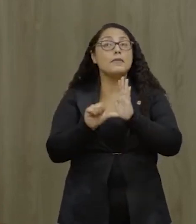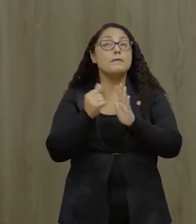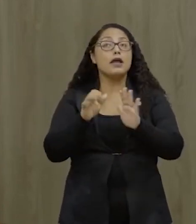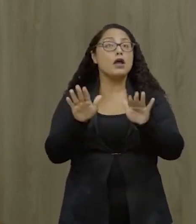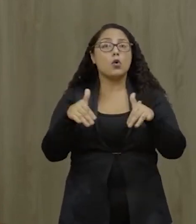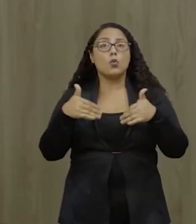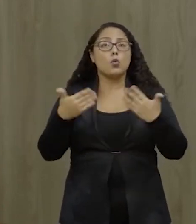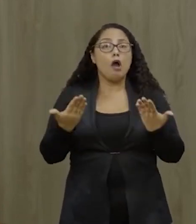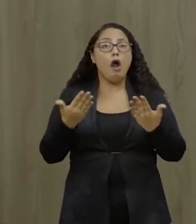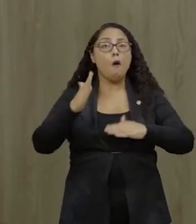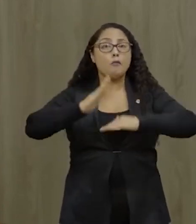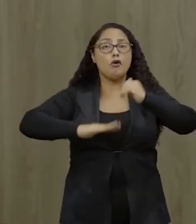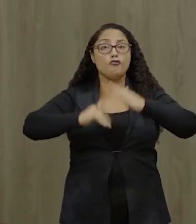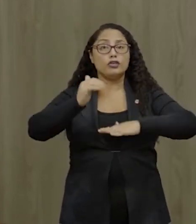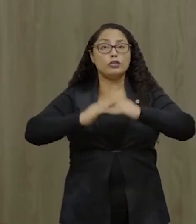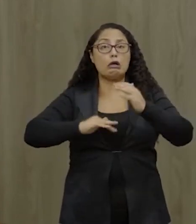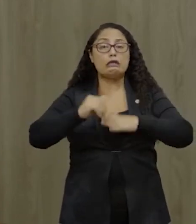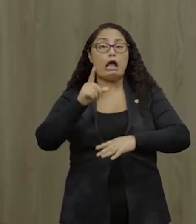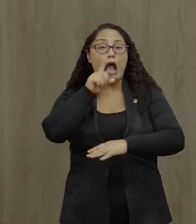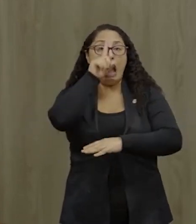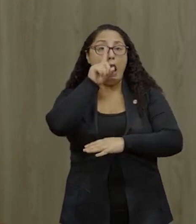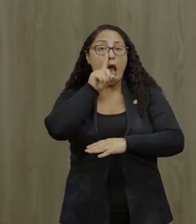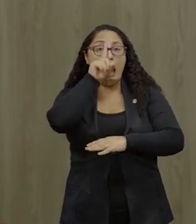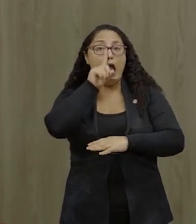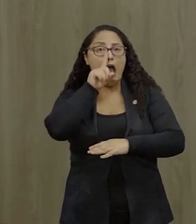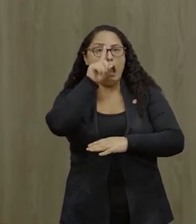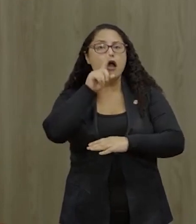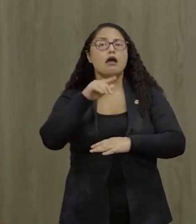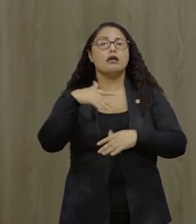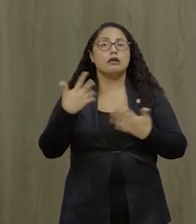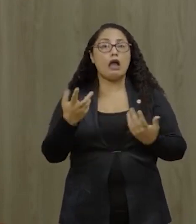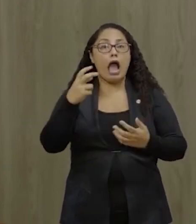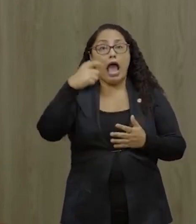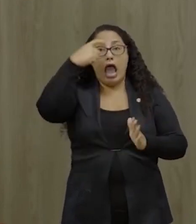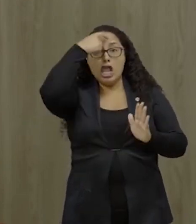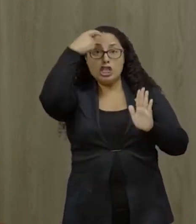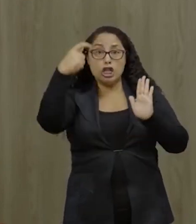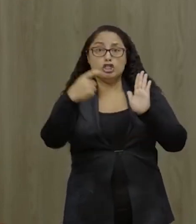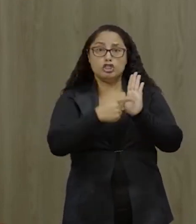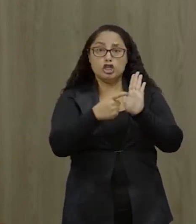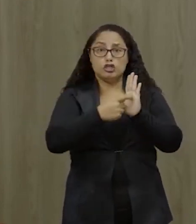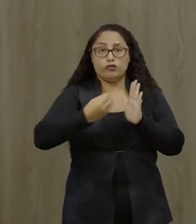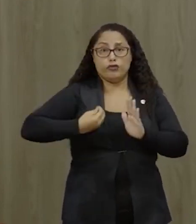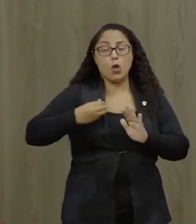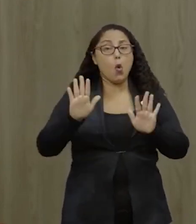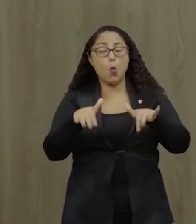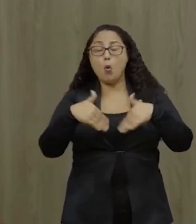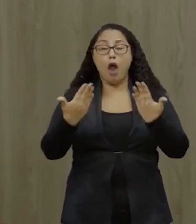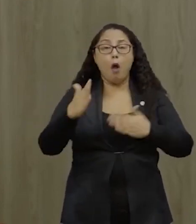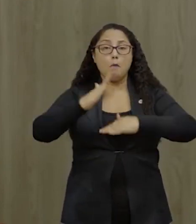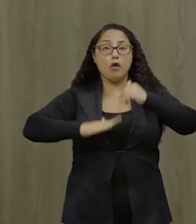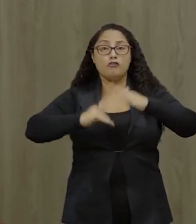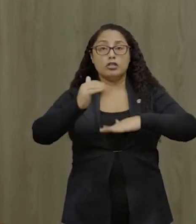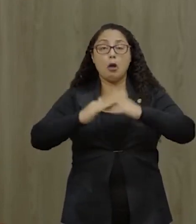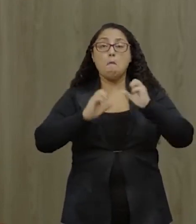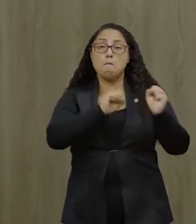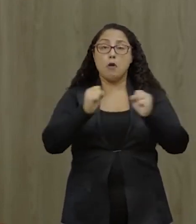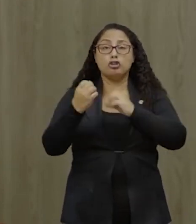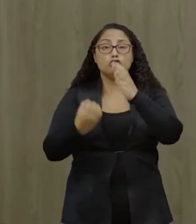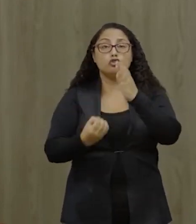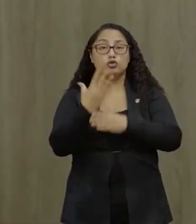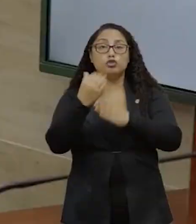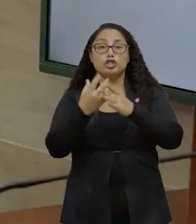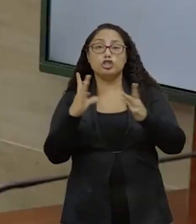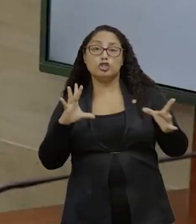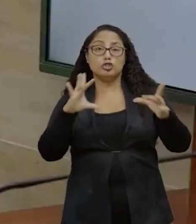Primeiro, quais as profissões que estão em risco com essas inteligências artificiais e quais profissões podem surgir